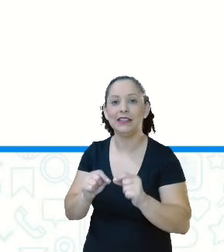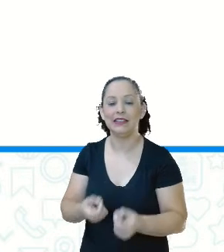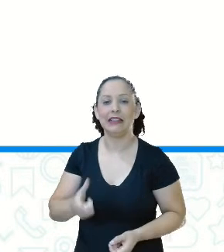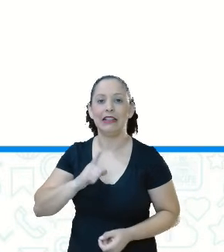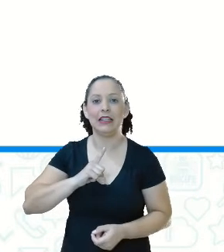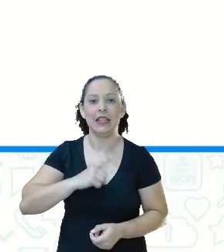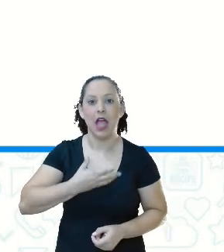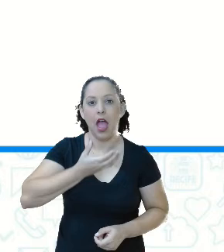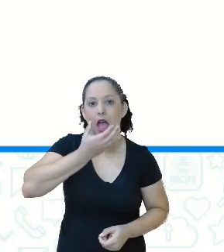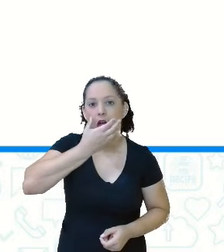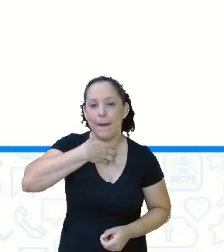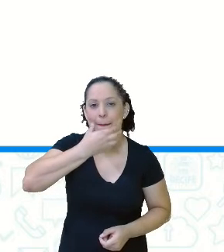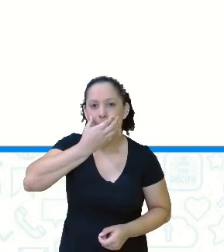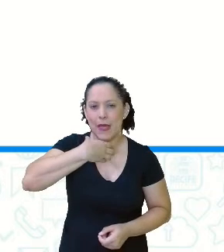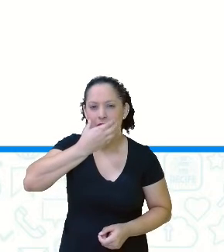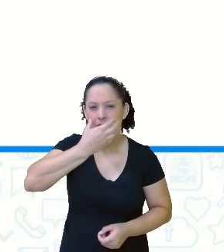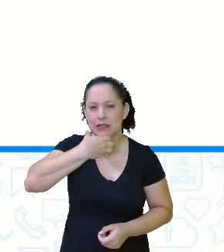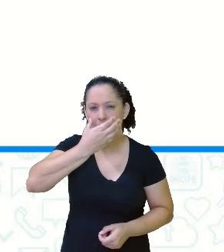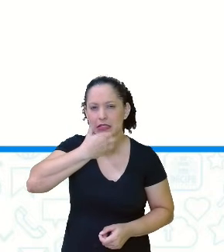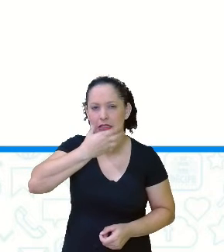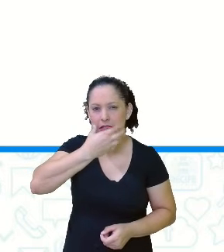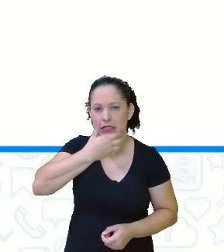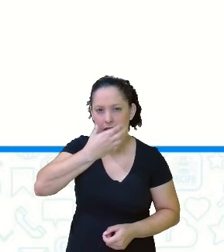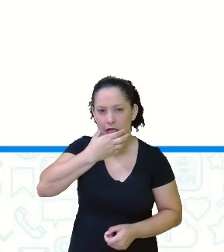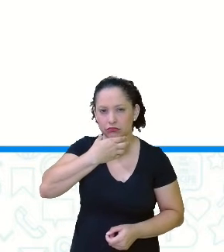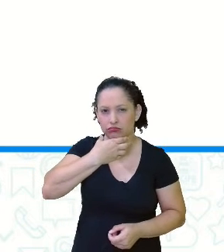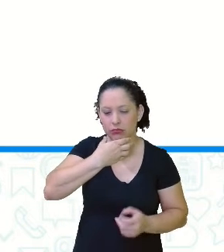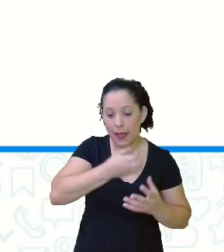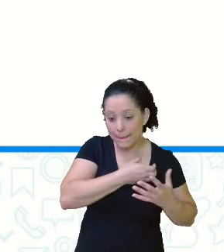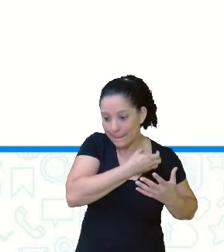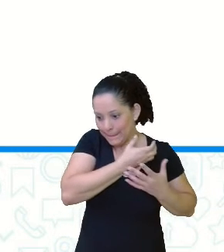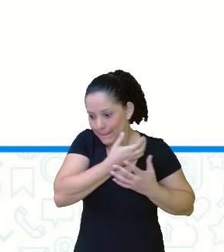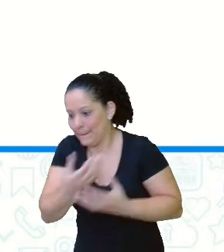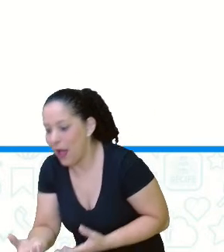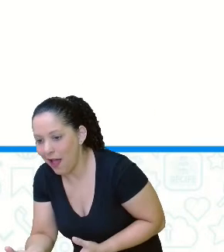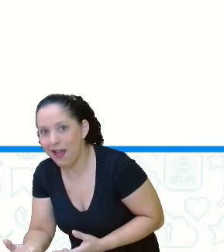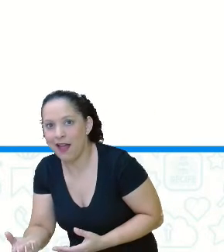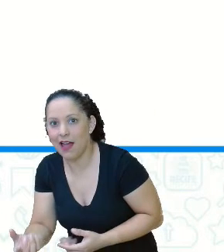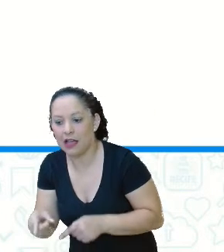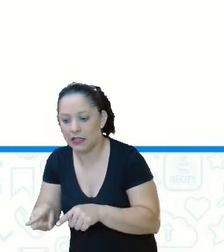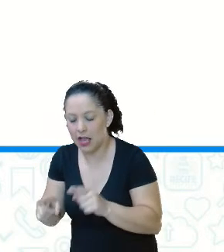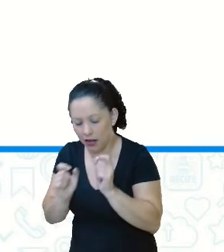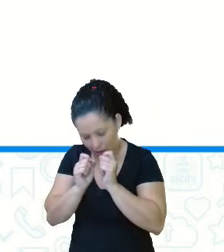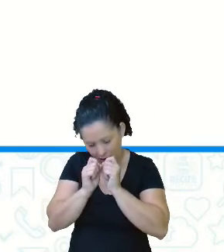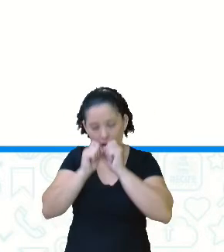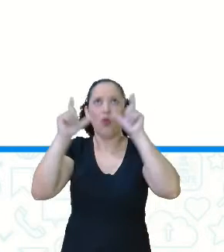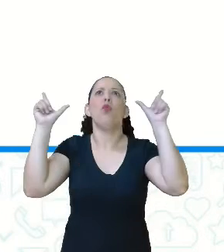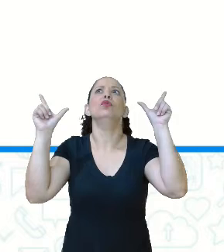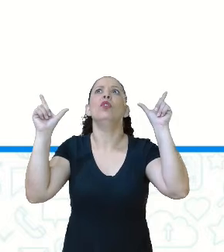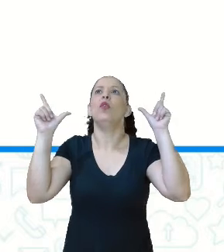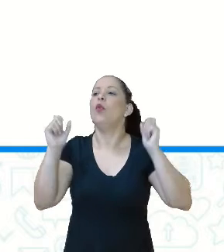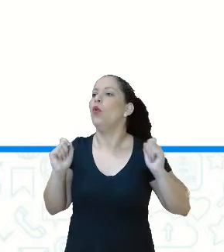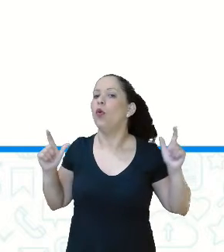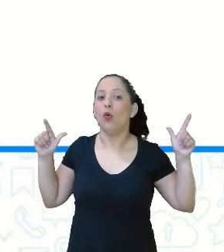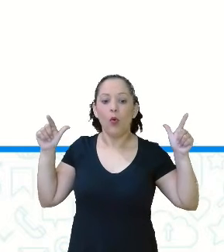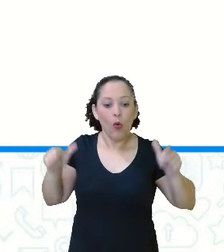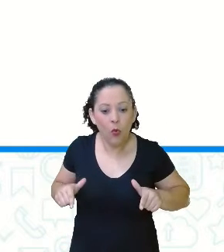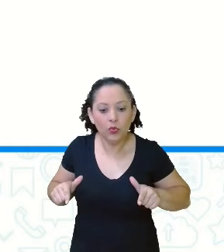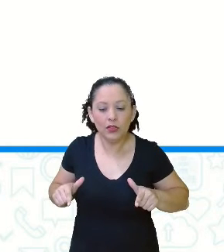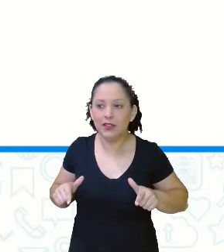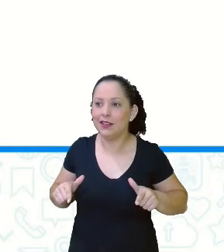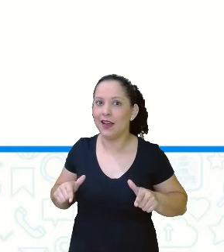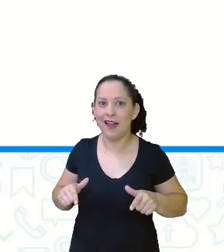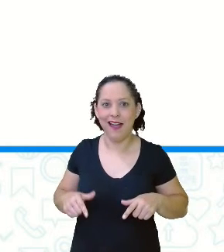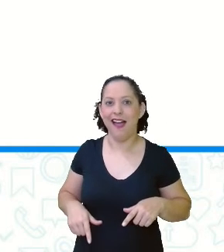de Neve tinha trincada caiu na sua boca. Para espanto de todos, ela acordou. Onde estou? A